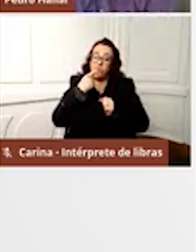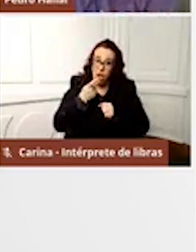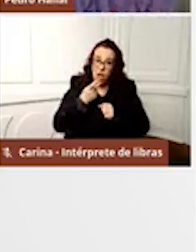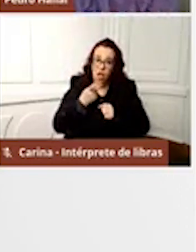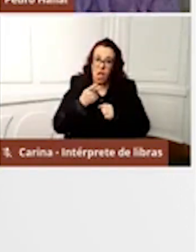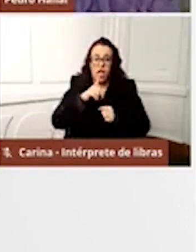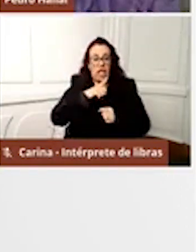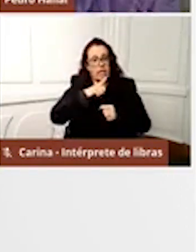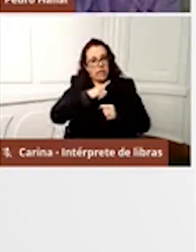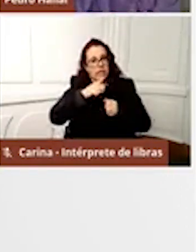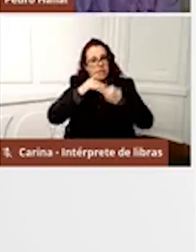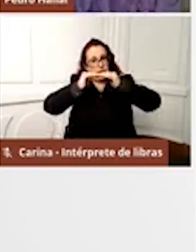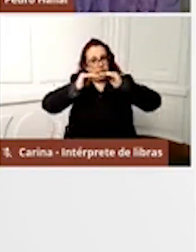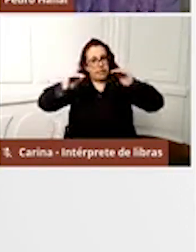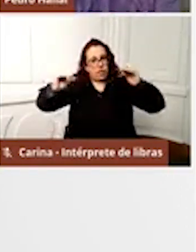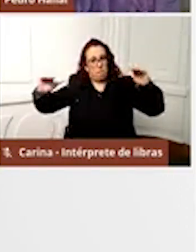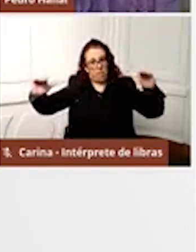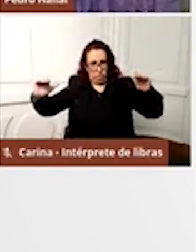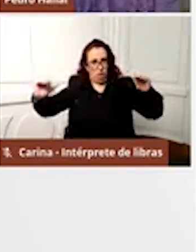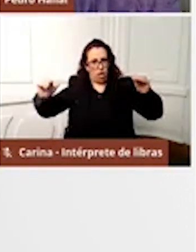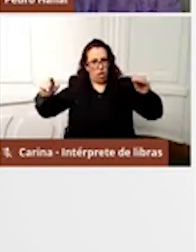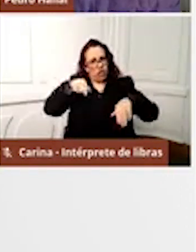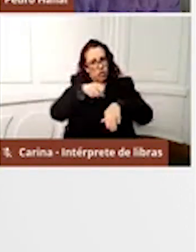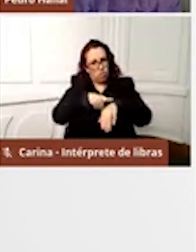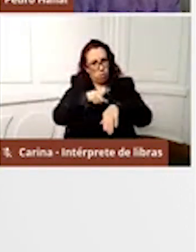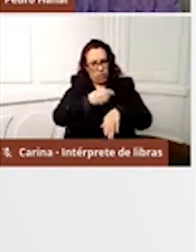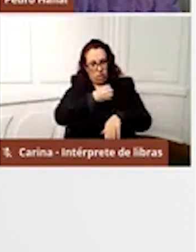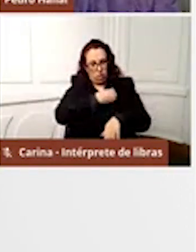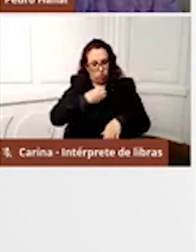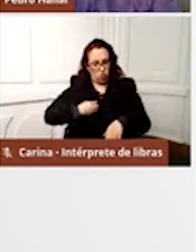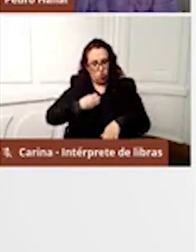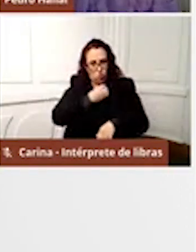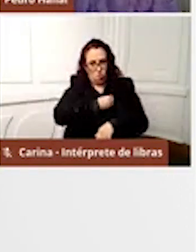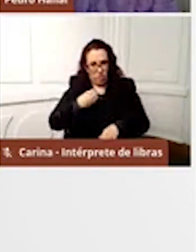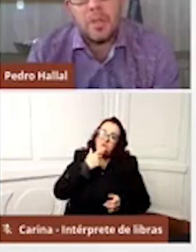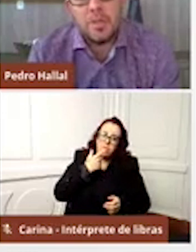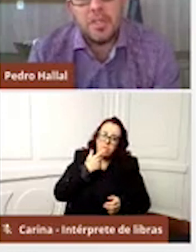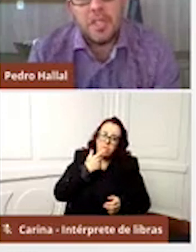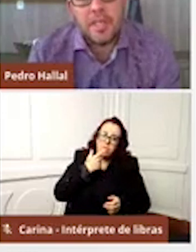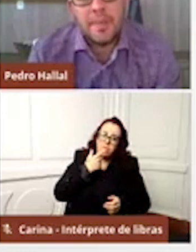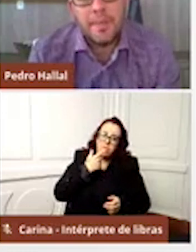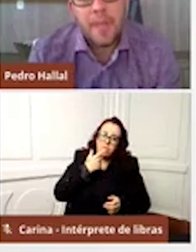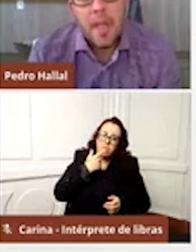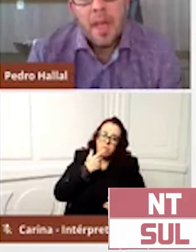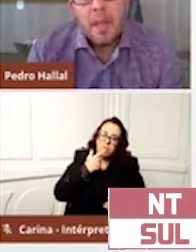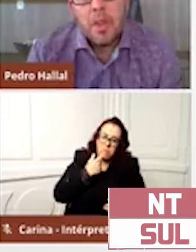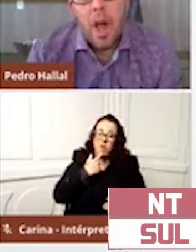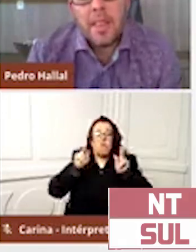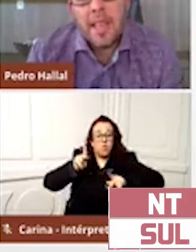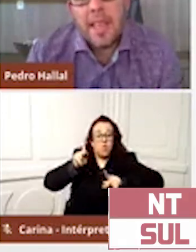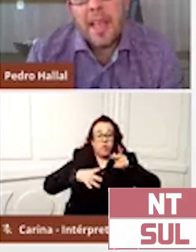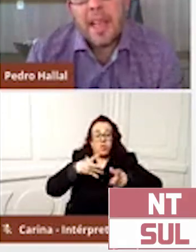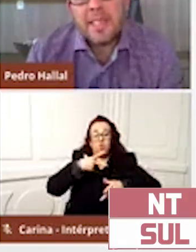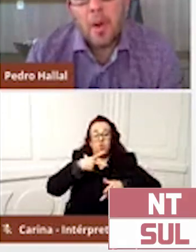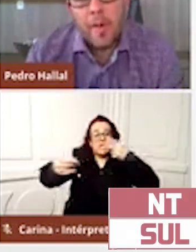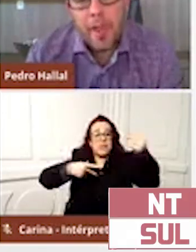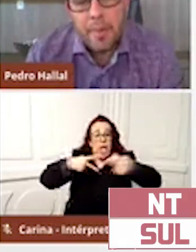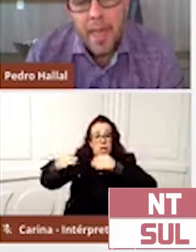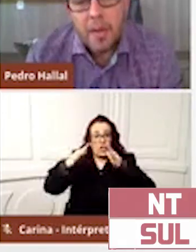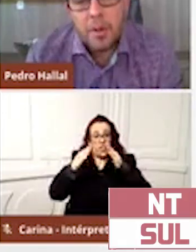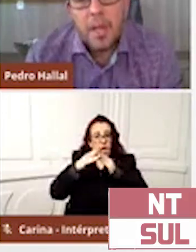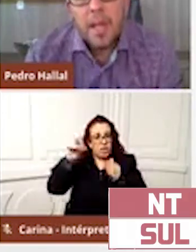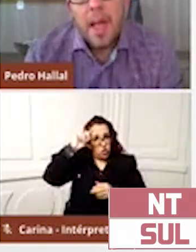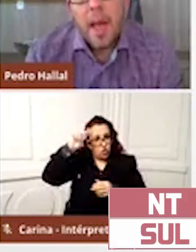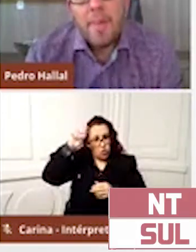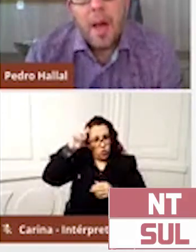estabilidade nesse momento do número de casos e não há um crescimento desordenado. Conforme a nova etapa, o Estado tem subnotificação